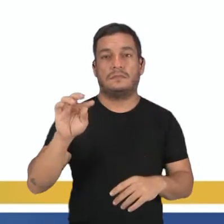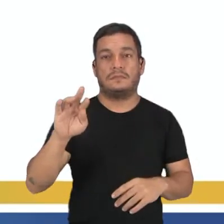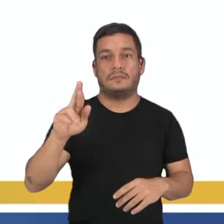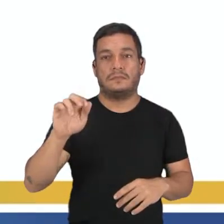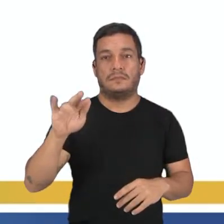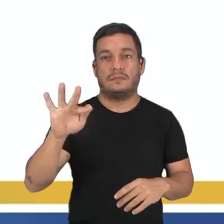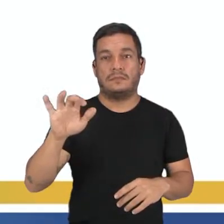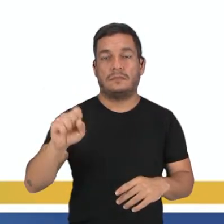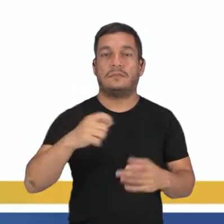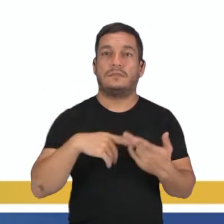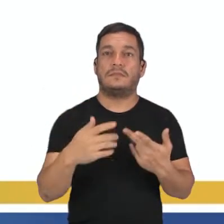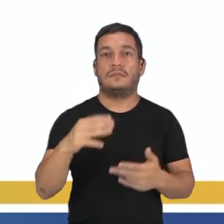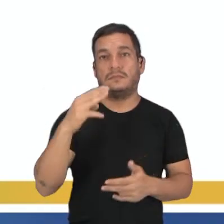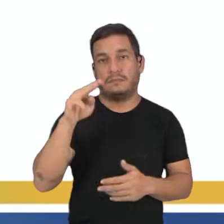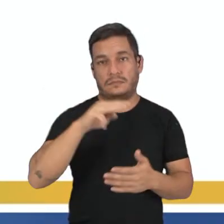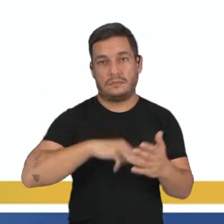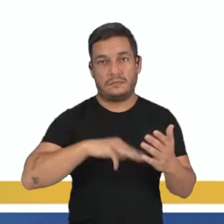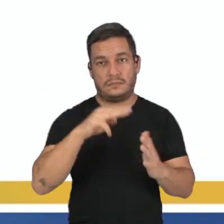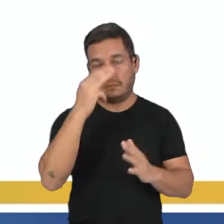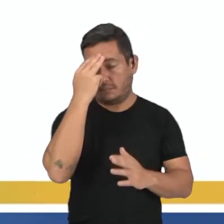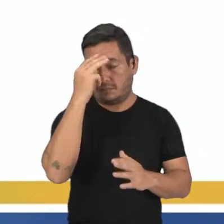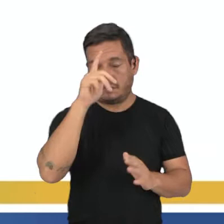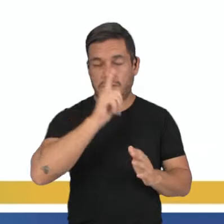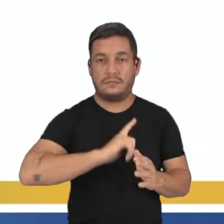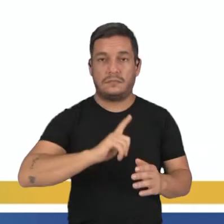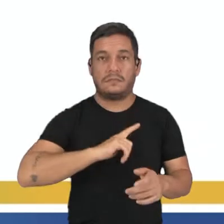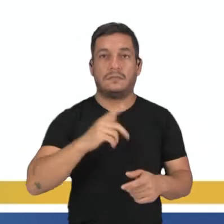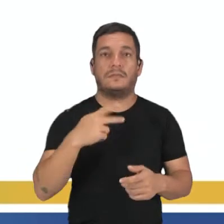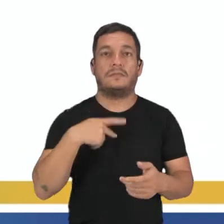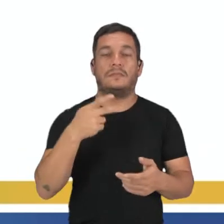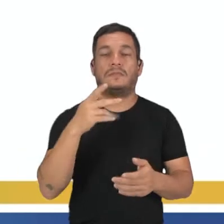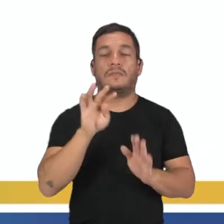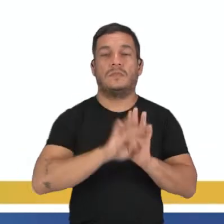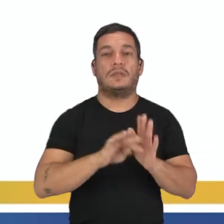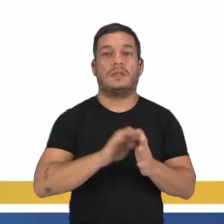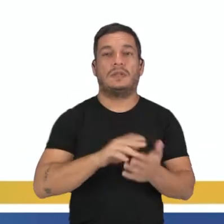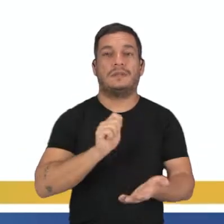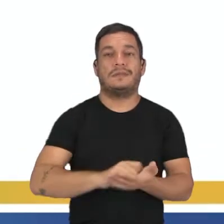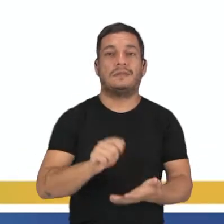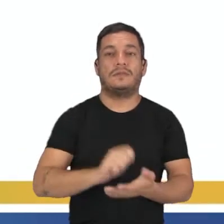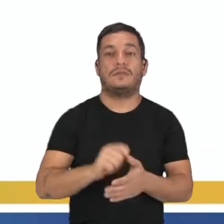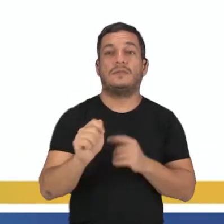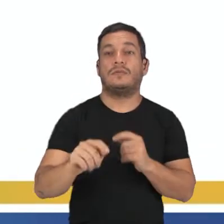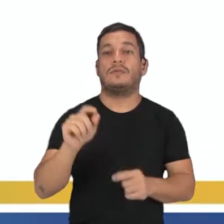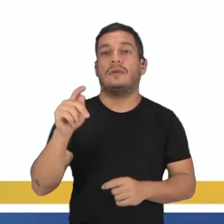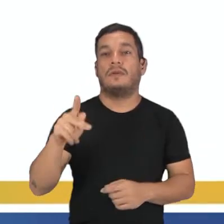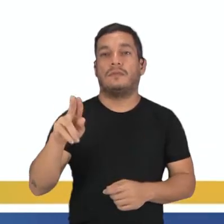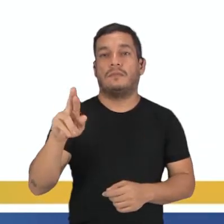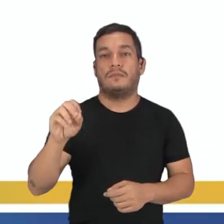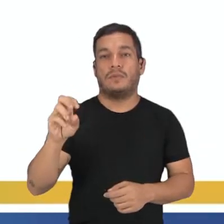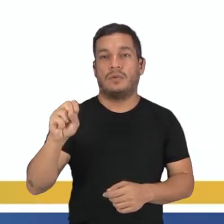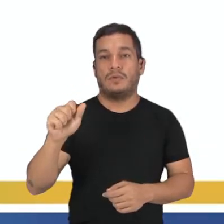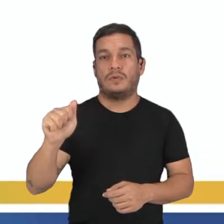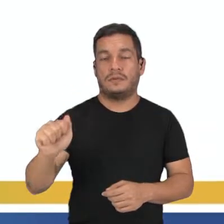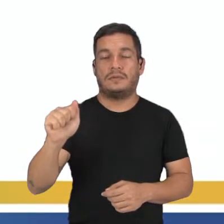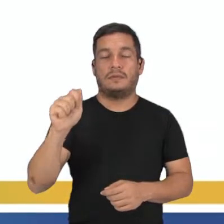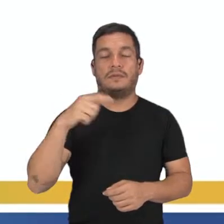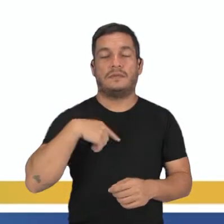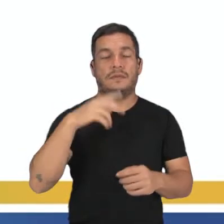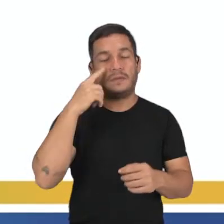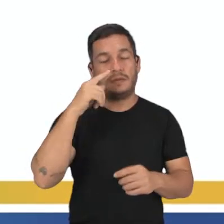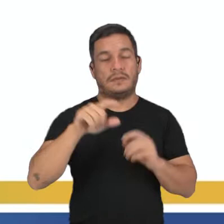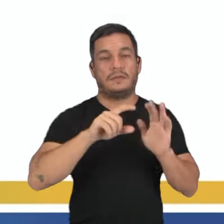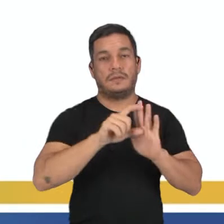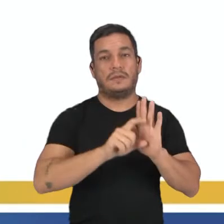enquanto que memórias literárias é um texto escrito em prosa veja que nos poemas nós temos versus que